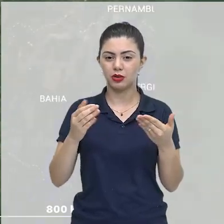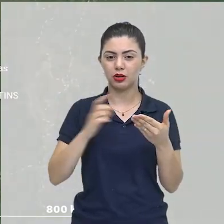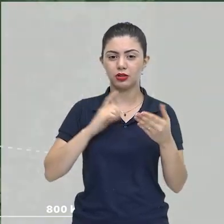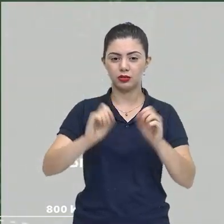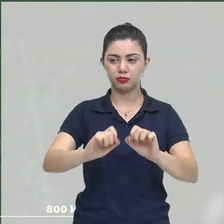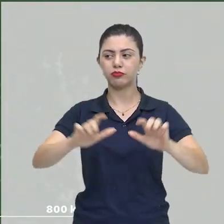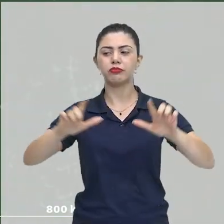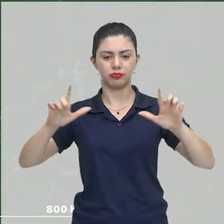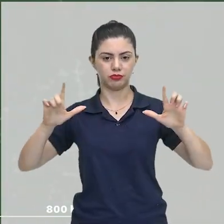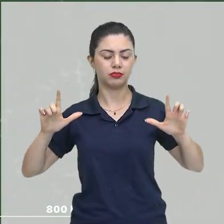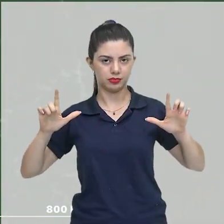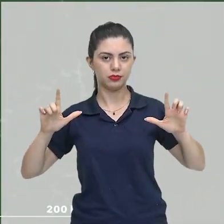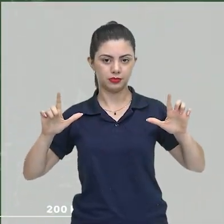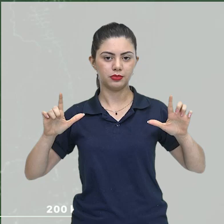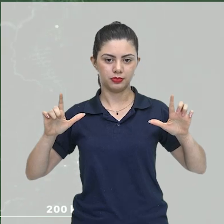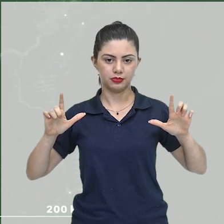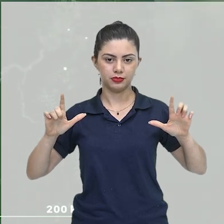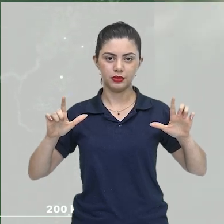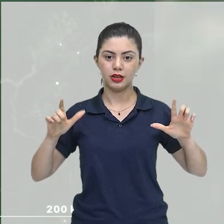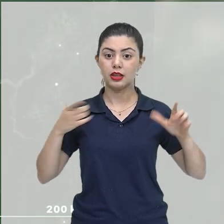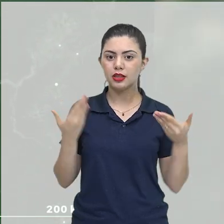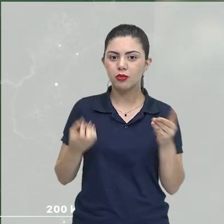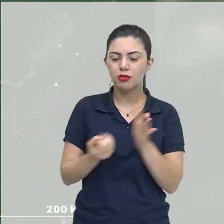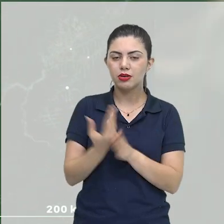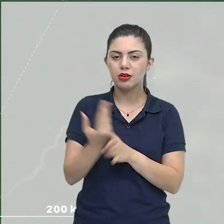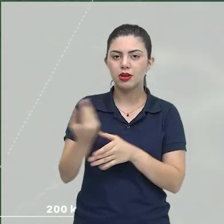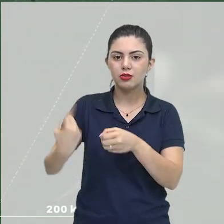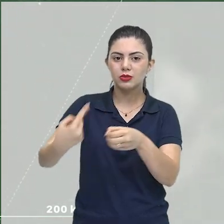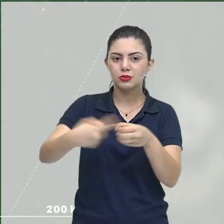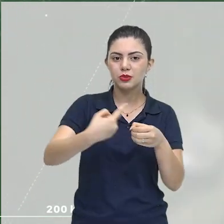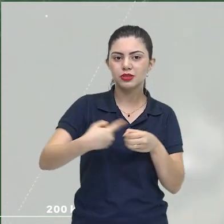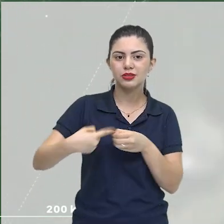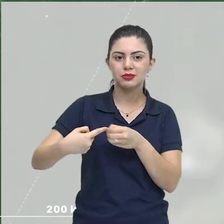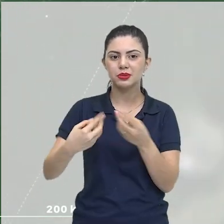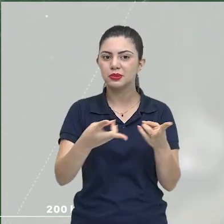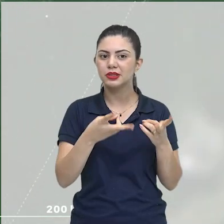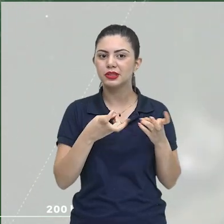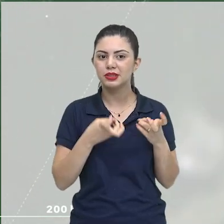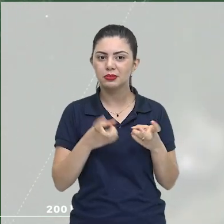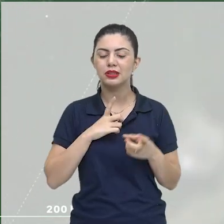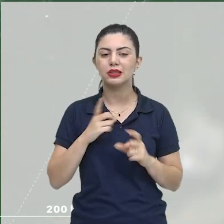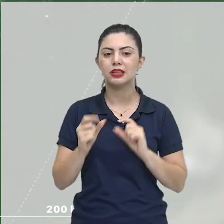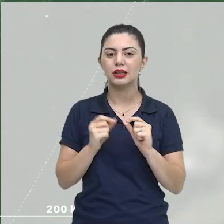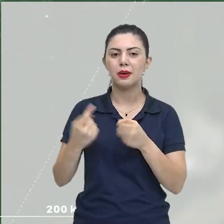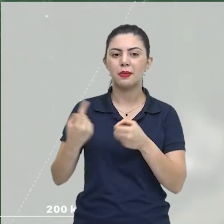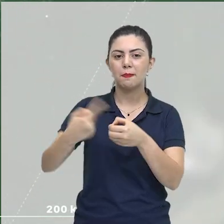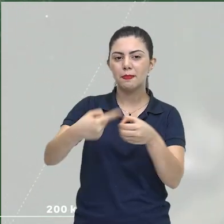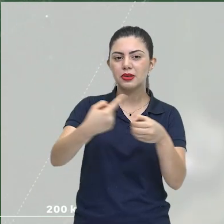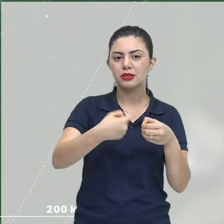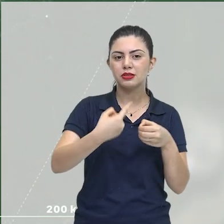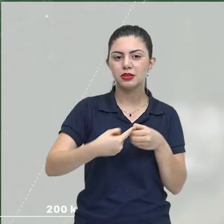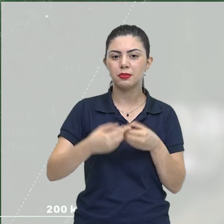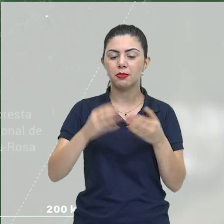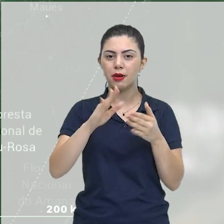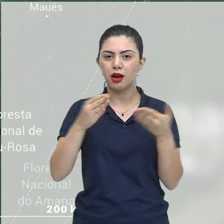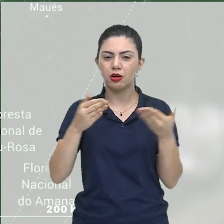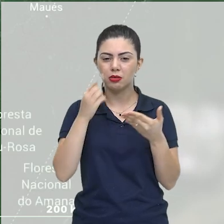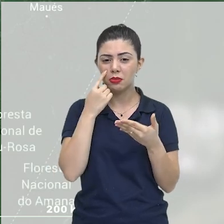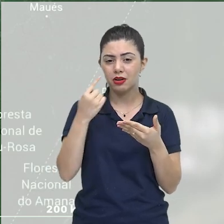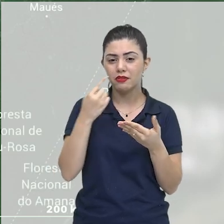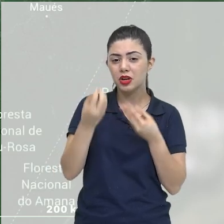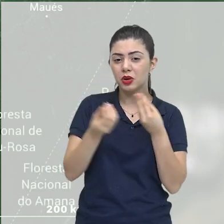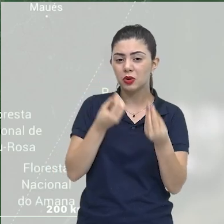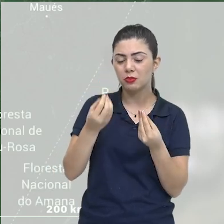e à medida que vamos ampliando, vão surgindo aí os municípios. Olha aqui, Santa Isabel do Rio Negro. Vamos subir aqui o Rio Negro para ver como é que